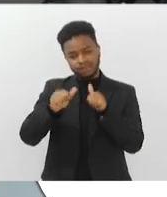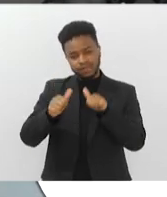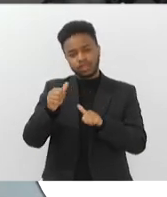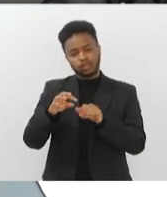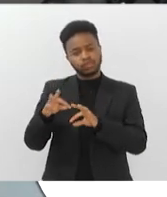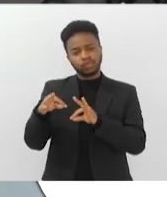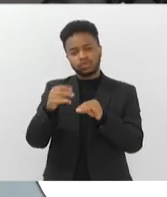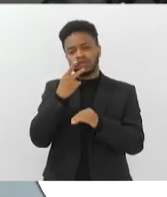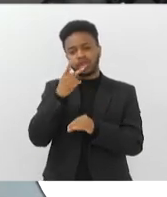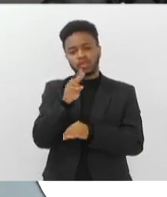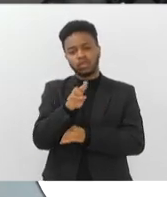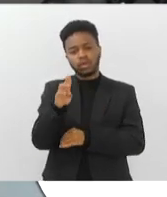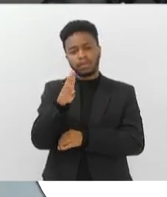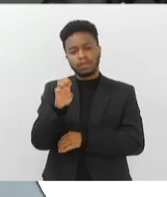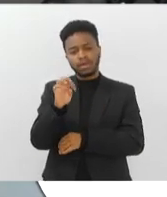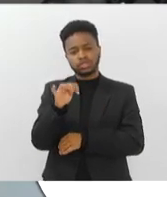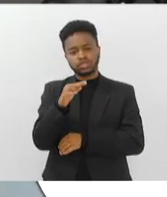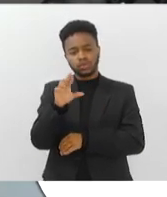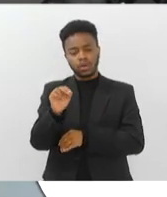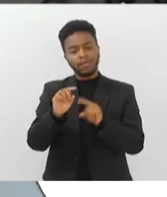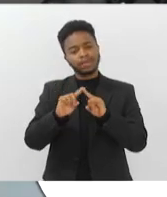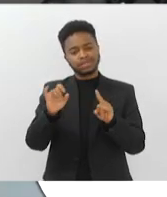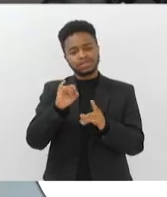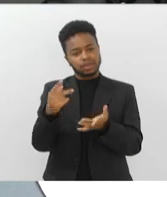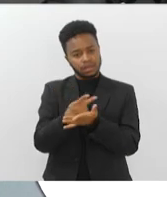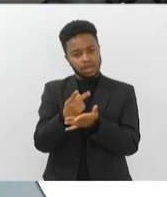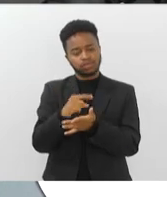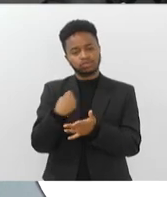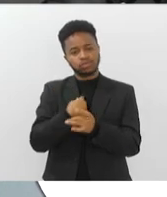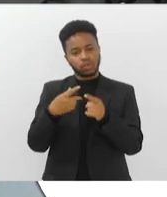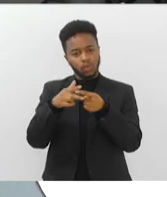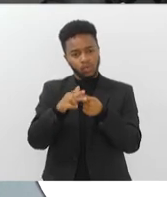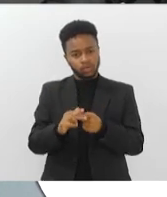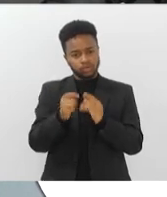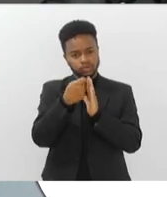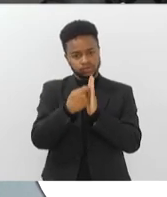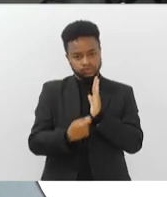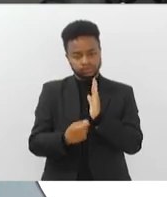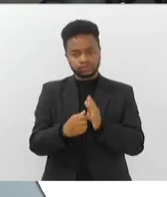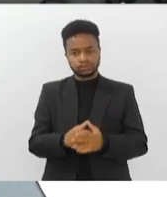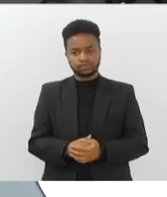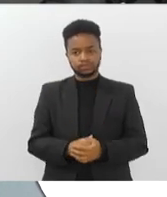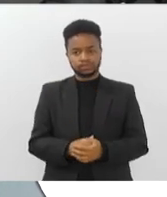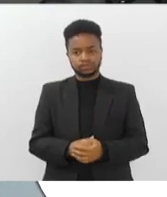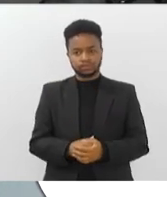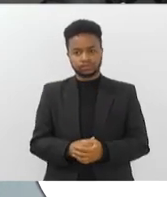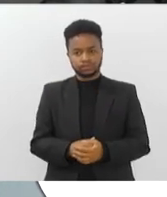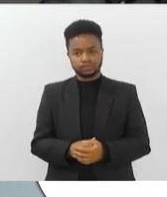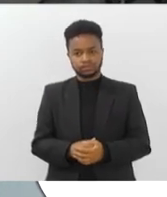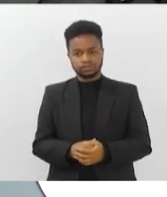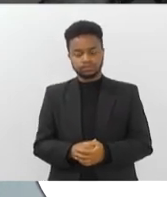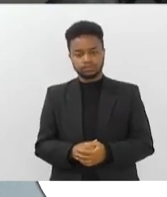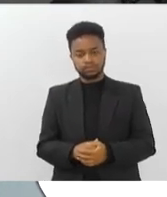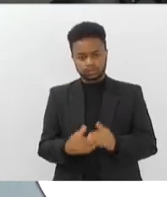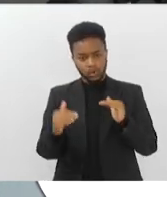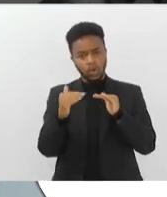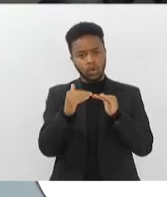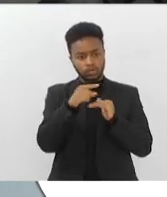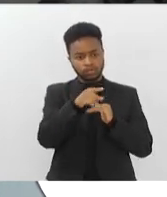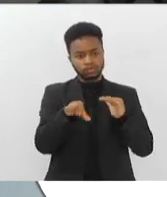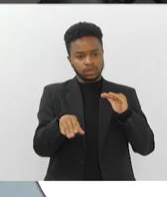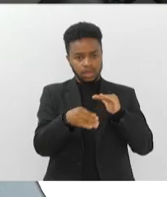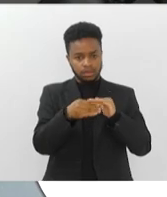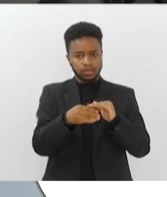aqui é a verdade. Mas se tiver, a gente corrige aqui na redação. Olha só. Eu concordo com as emendas. A